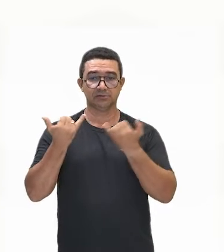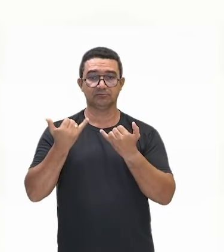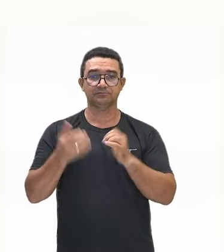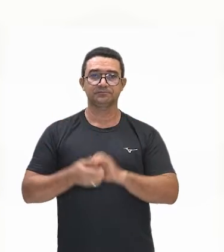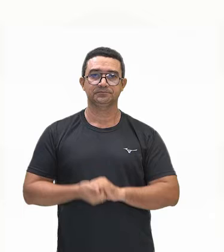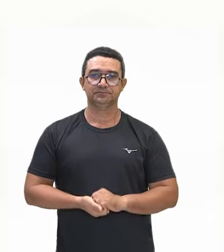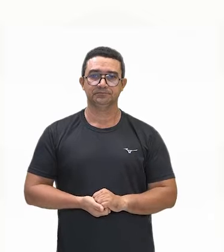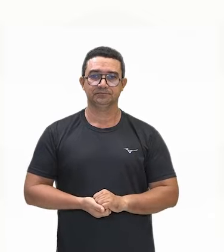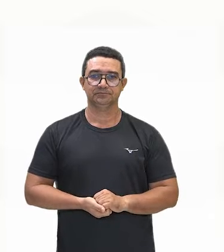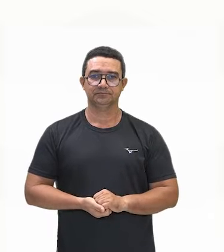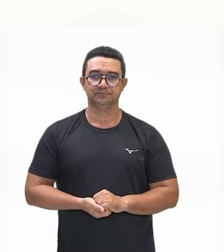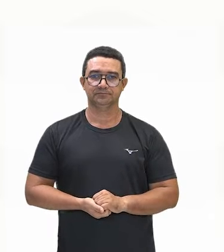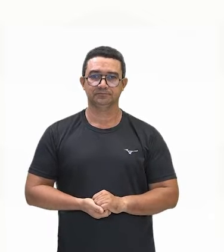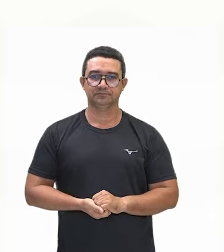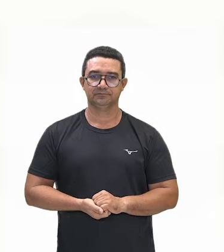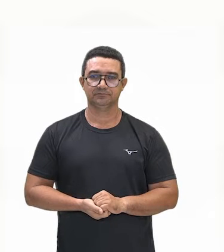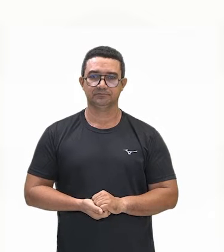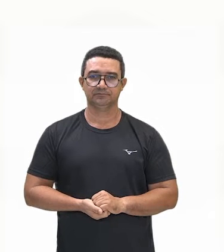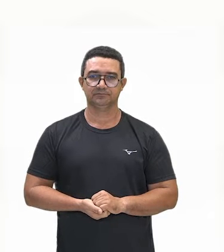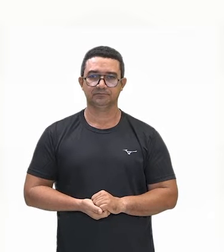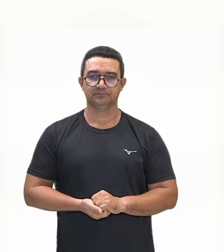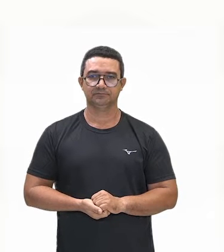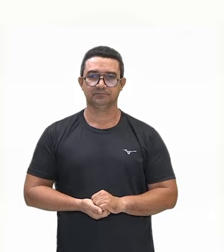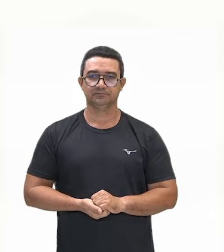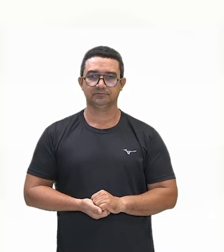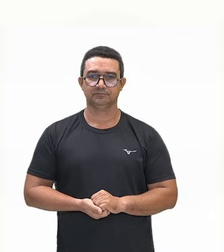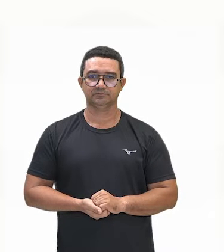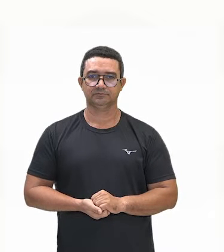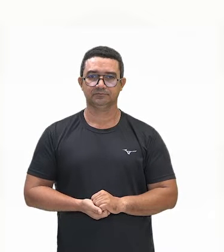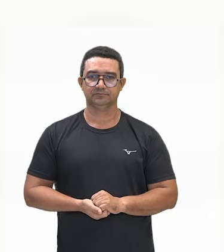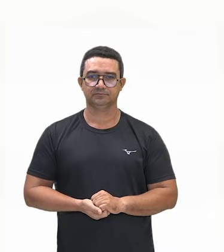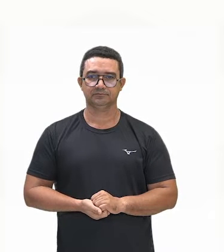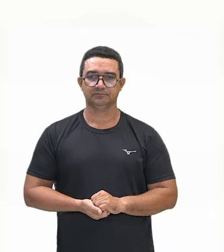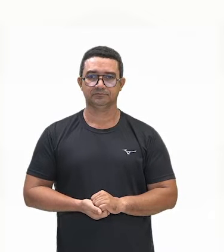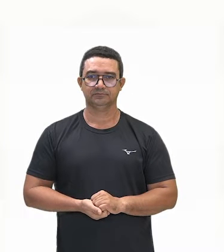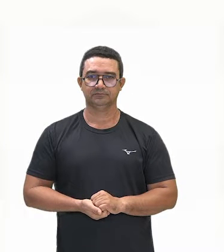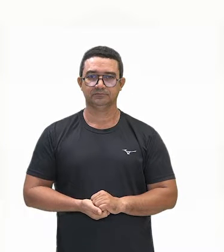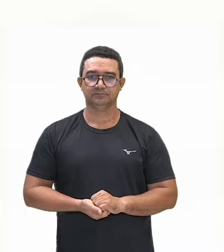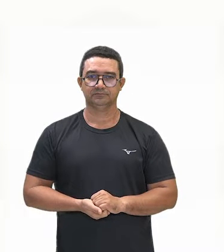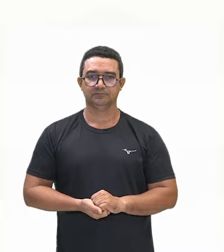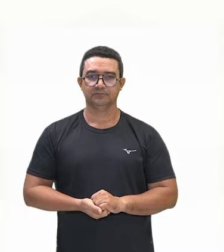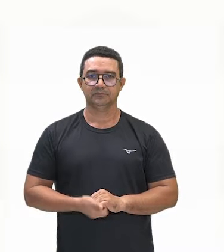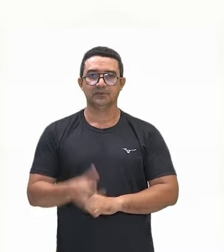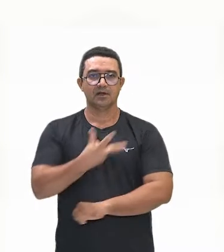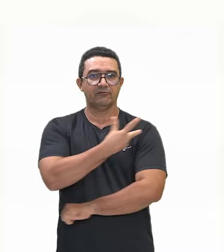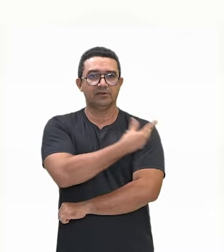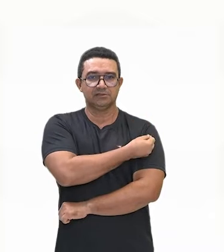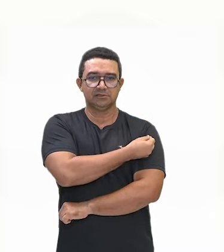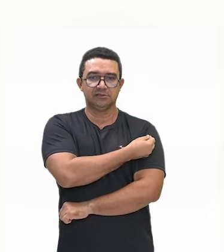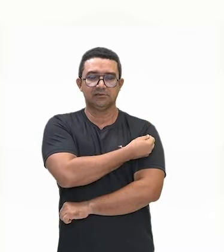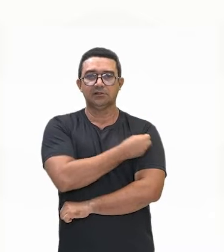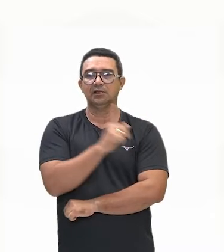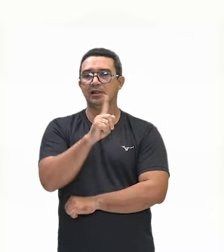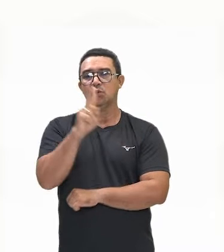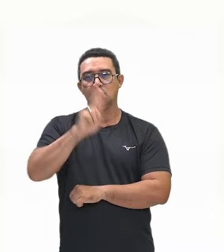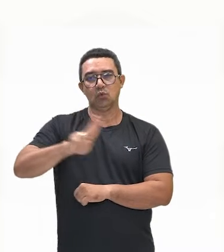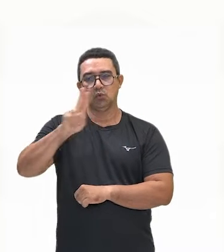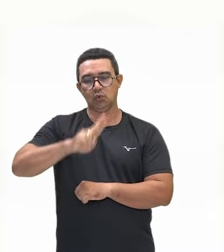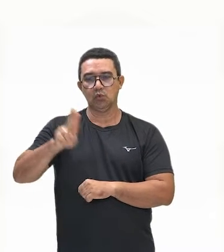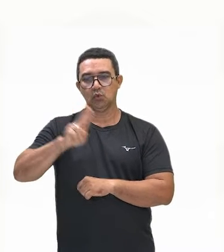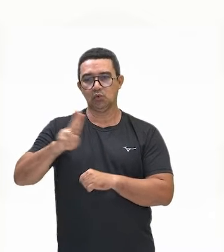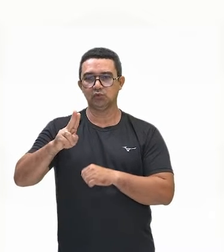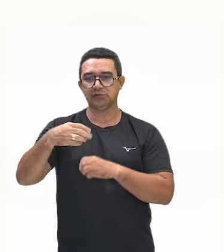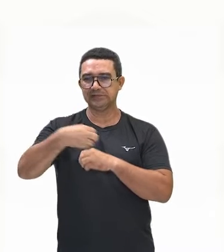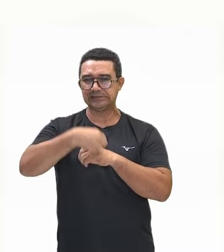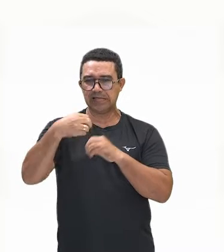aborted fetuses. Então, as vacinas não utilizam células de bebês abortados, tá? Também é uma informação que surgiu,